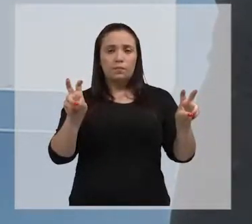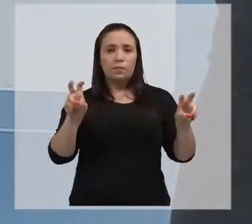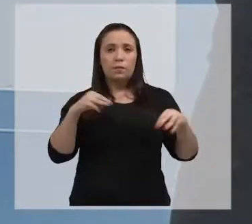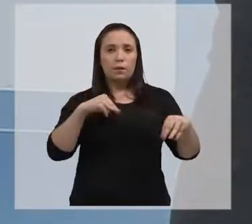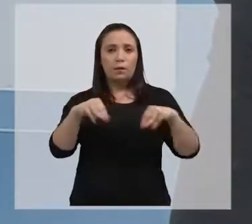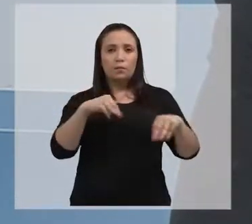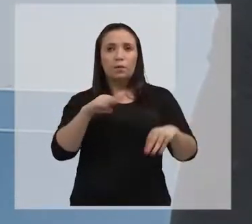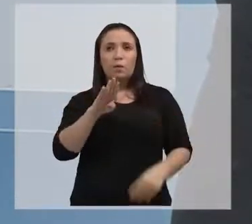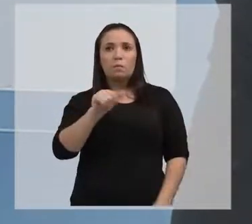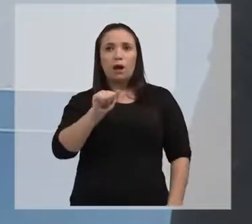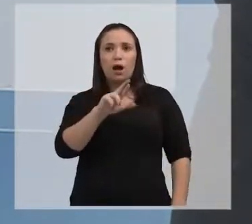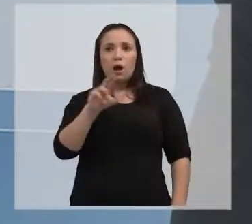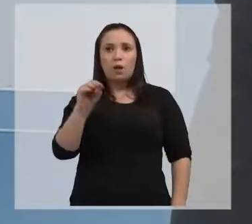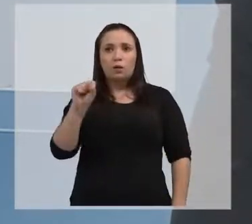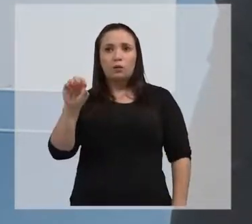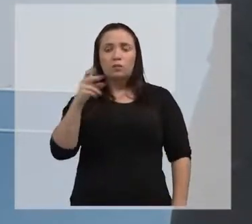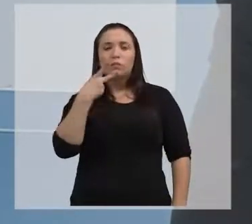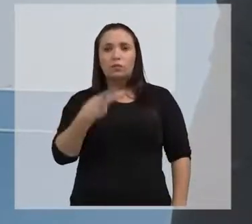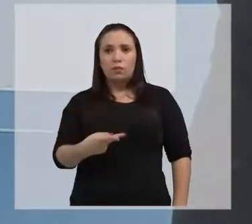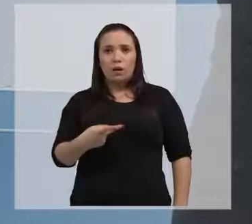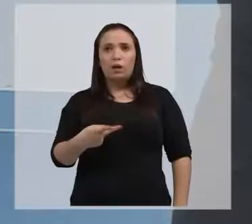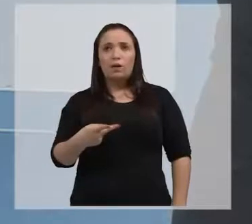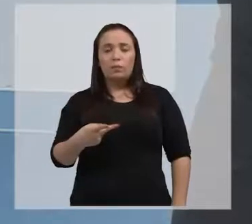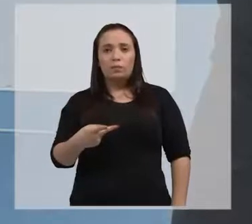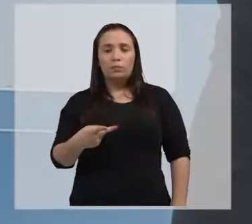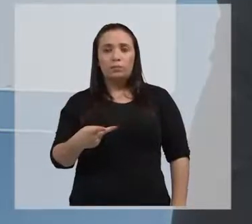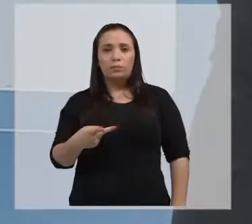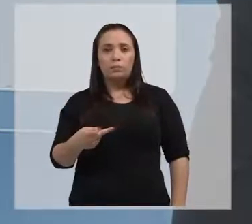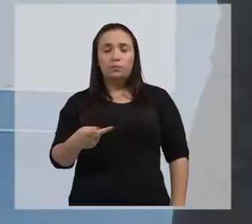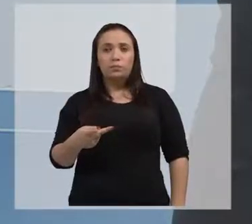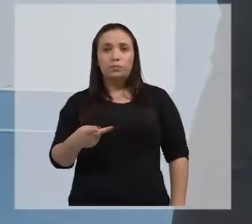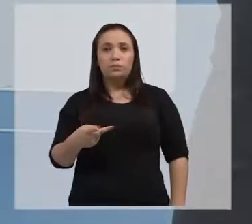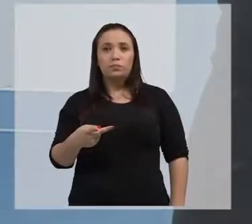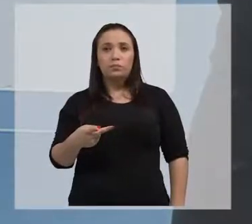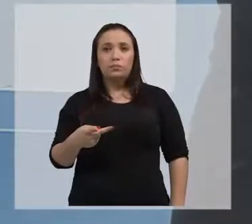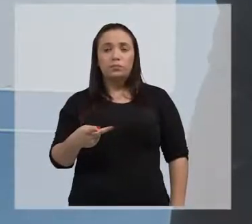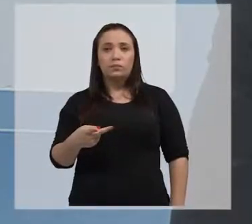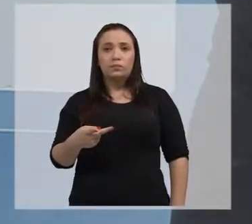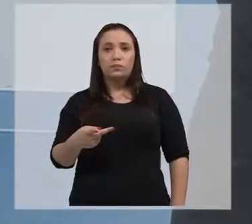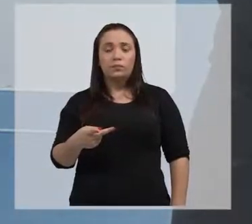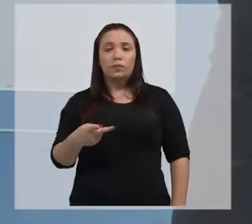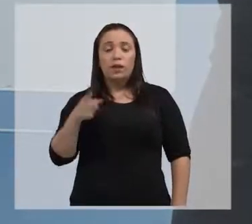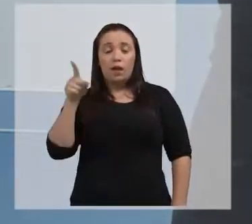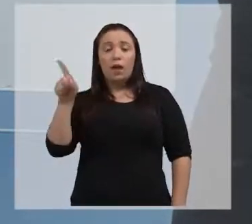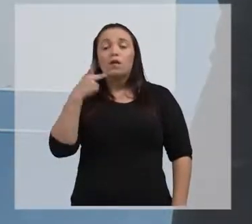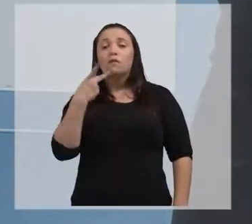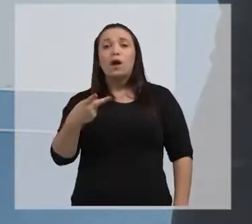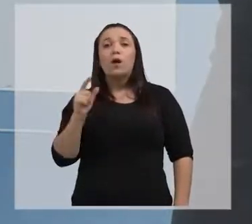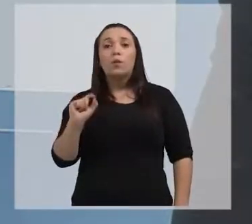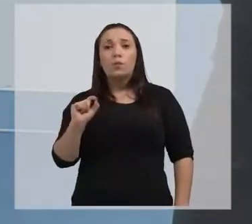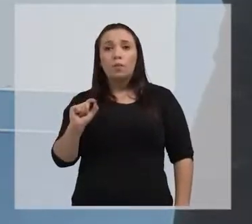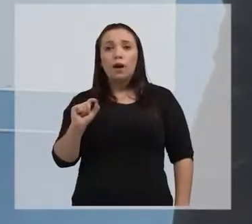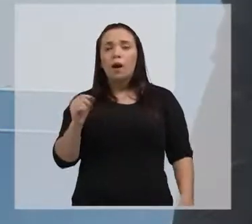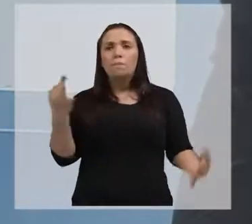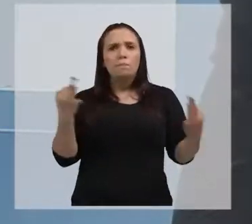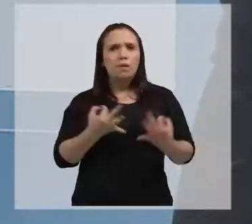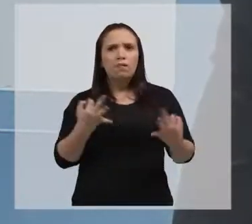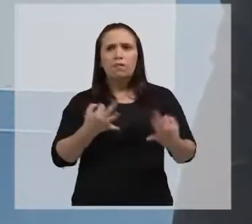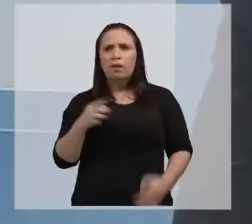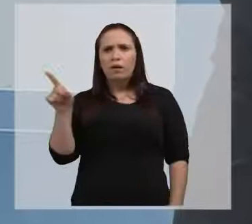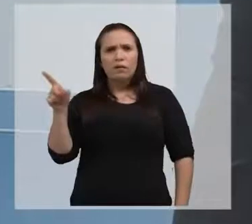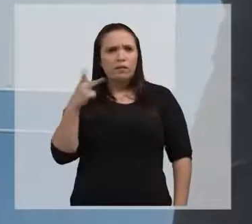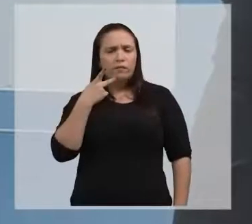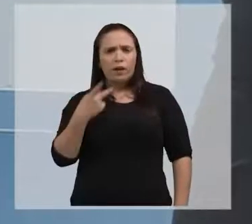ministro Barroso, e está comigo aqui. O pior, e tem gente que quer defender isso. A frase do ministro Barroso, ela é perfeita